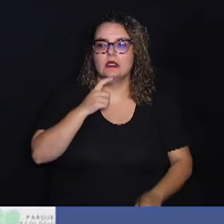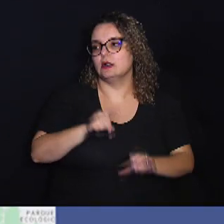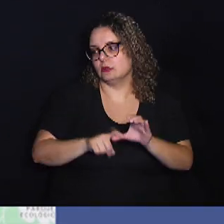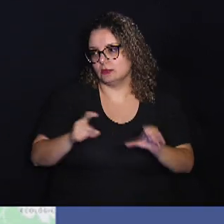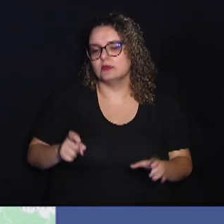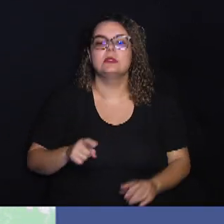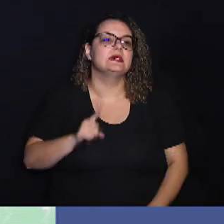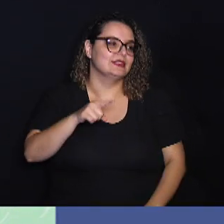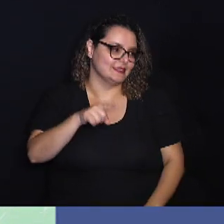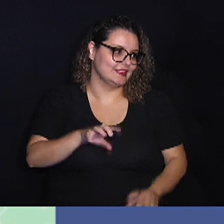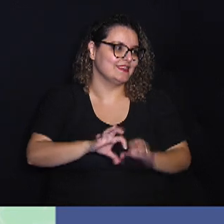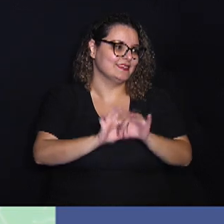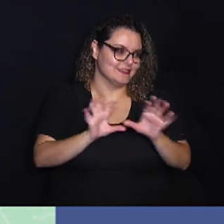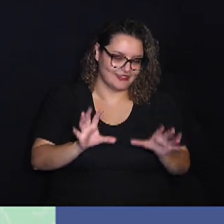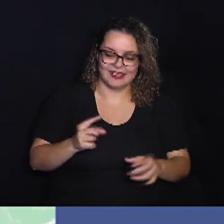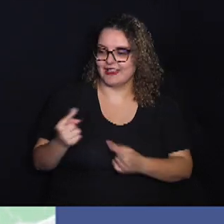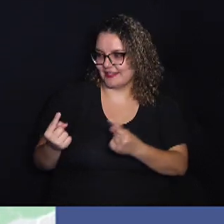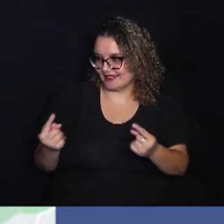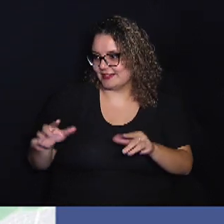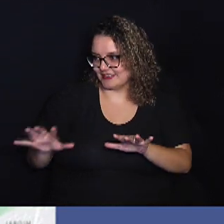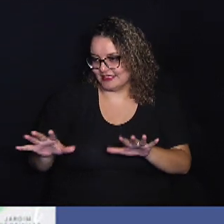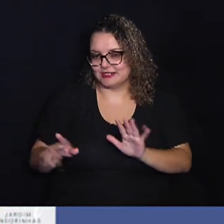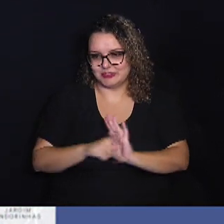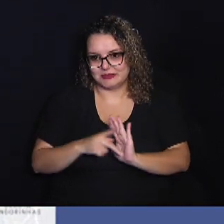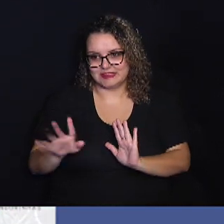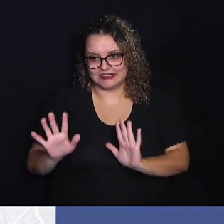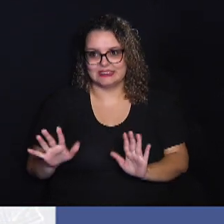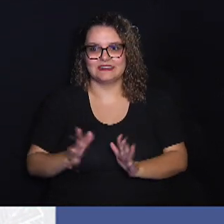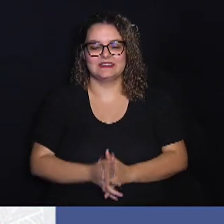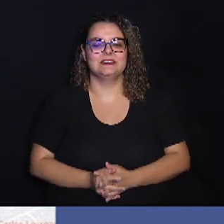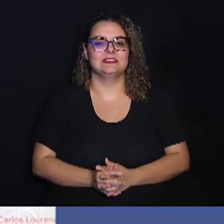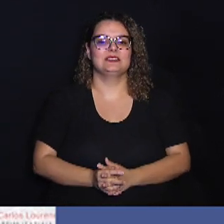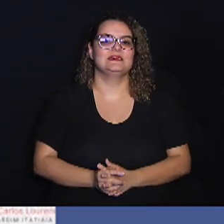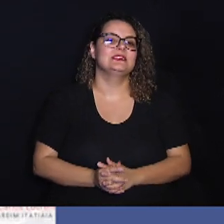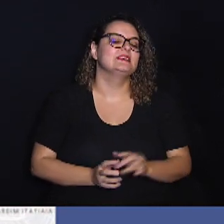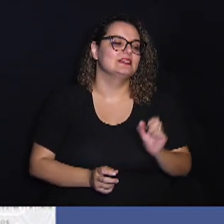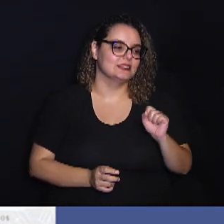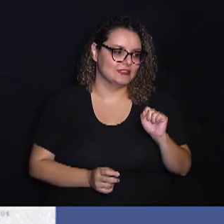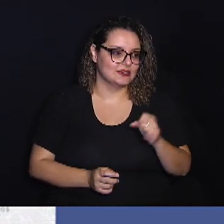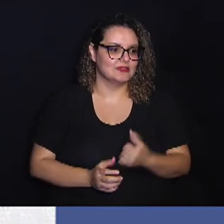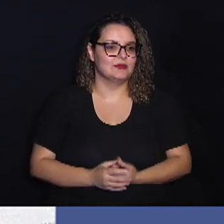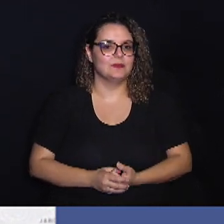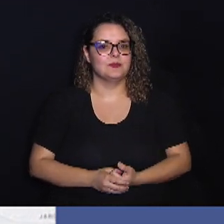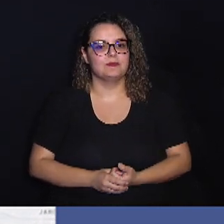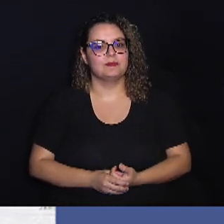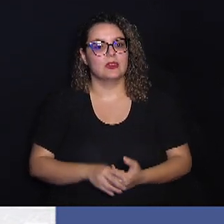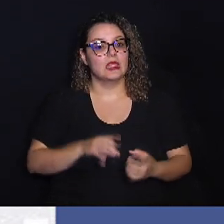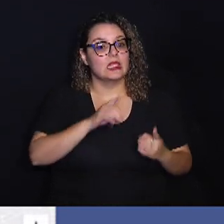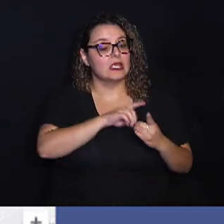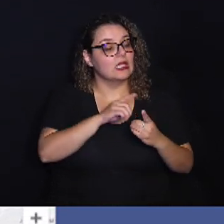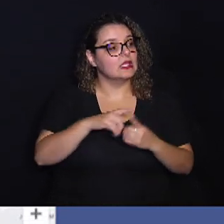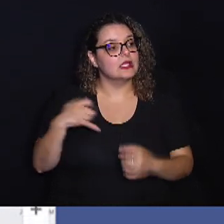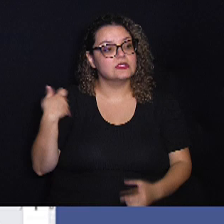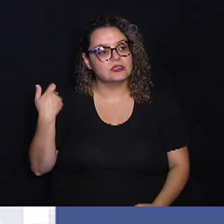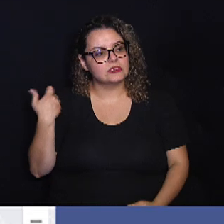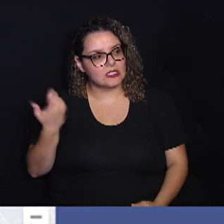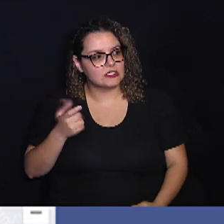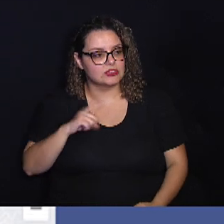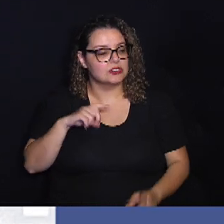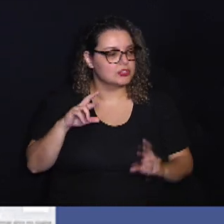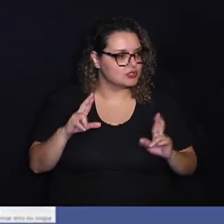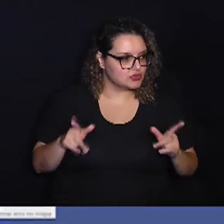né? Cada uma é a sua. É né? a sua. Uhum. E aqui atende pessoas de que idade? Tem essa